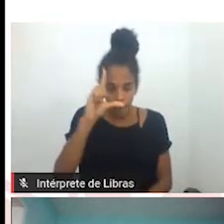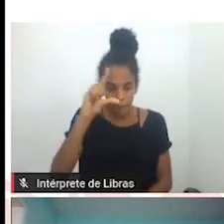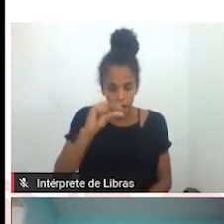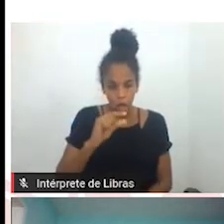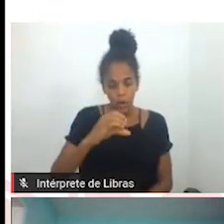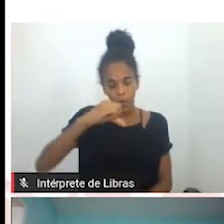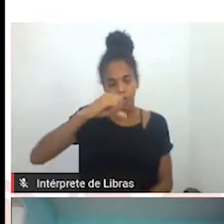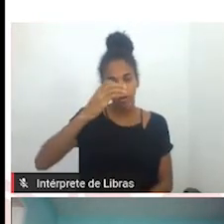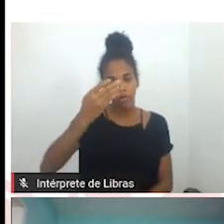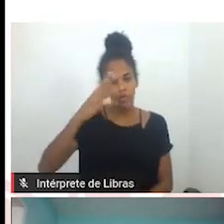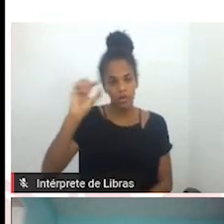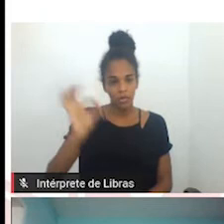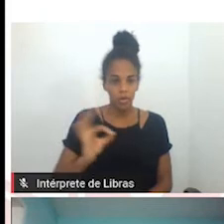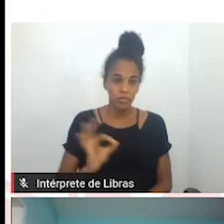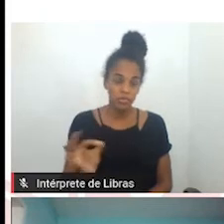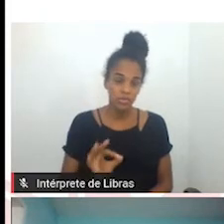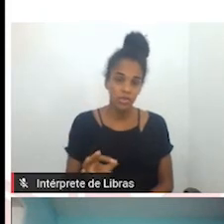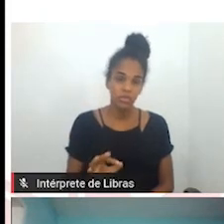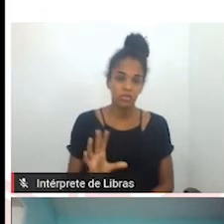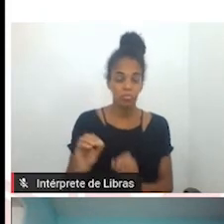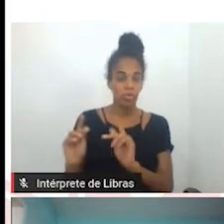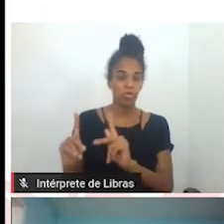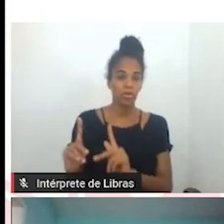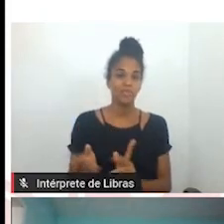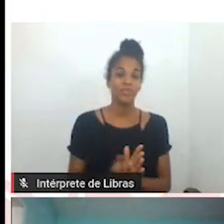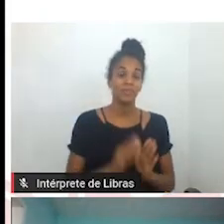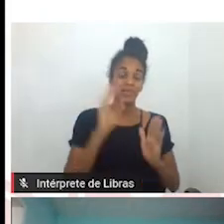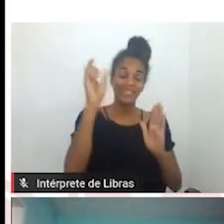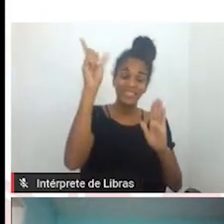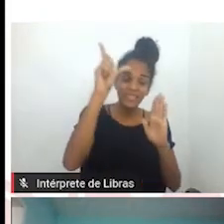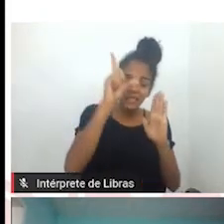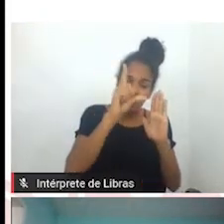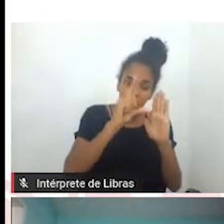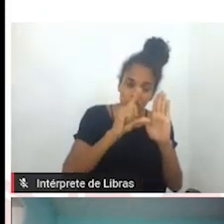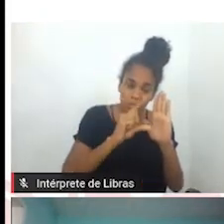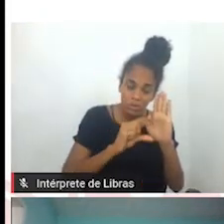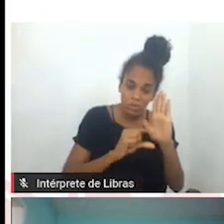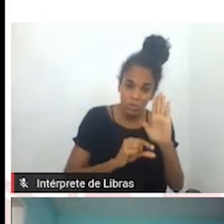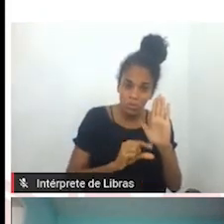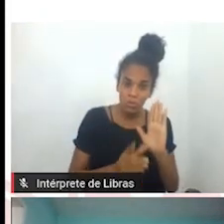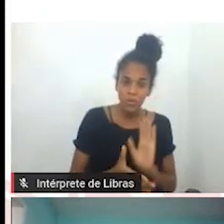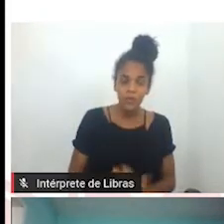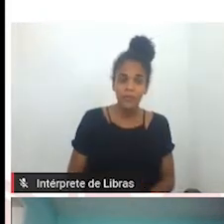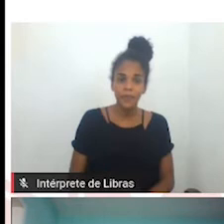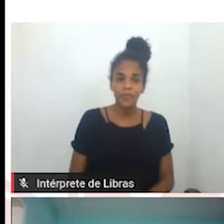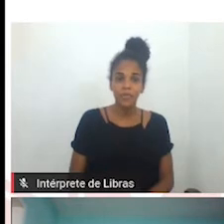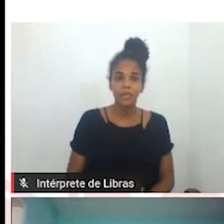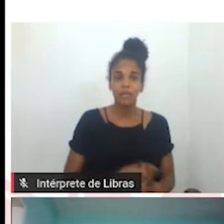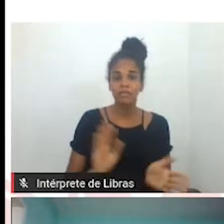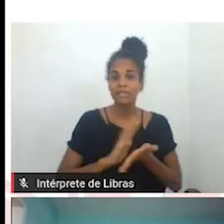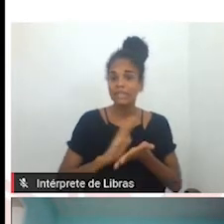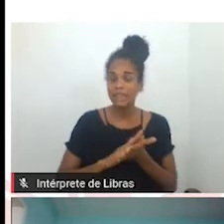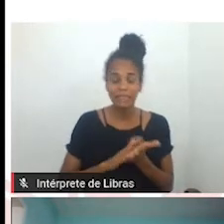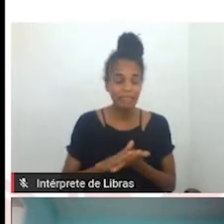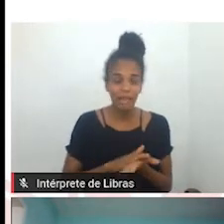fibrose pulmonar, que já satura baixo normalmente, né? E aí, se ele realmente for um paciente que não tem nada para saturar baixo, a